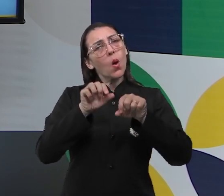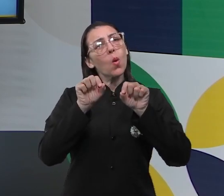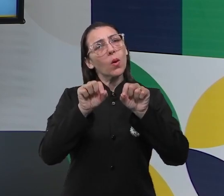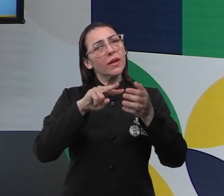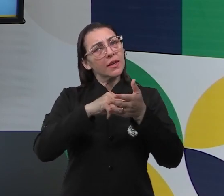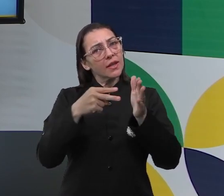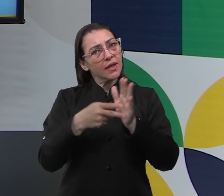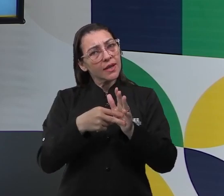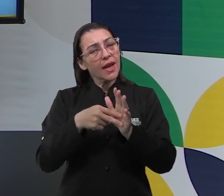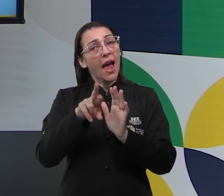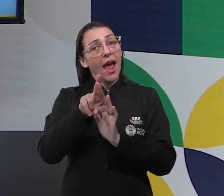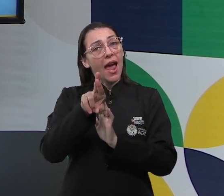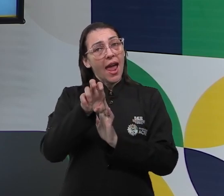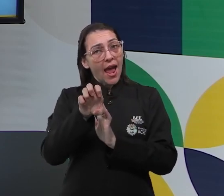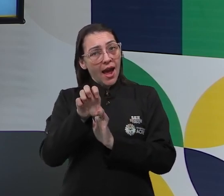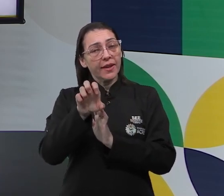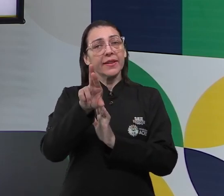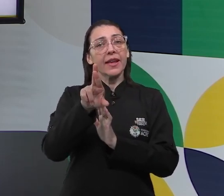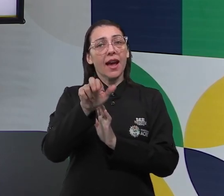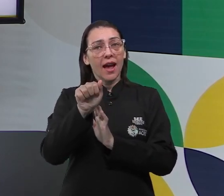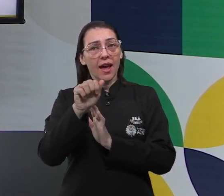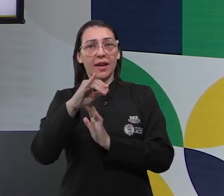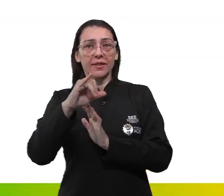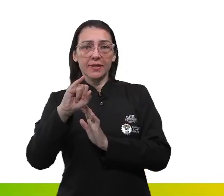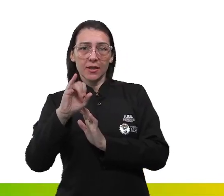racionais e reais. Vamos lá.